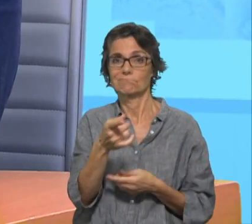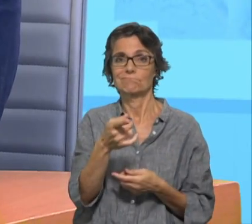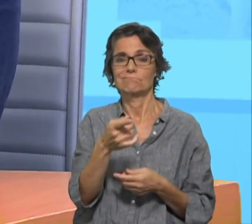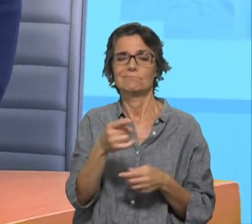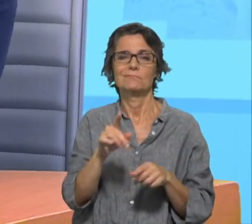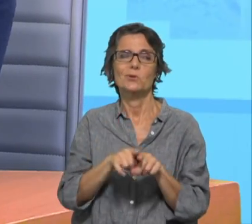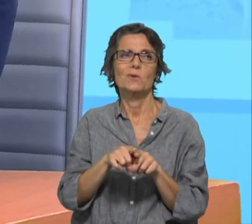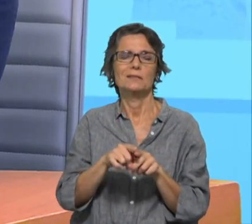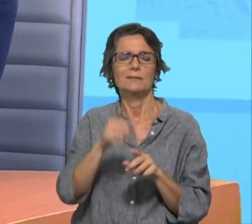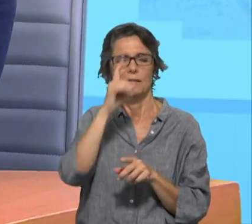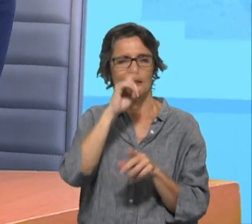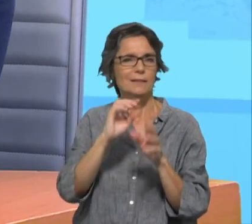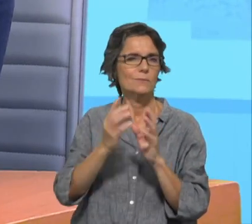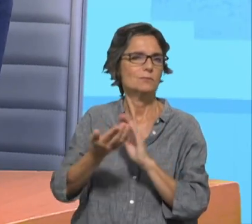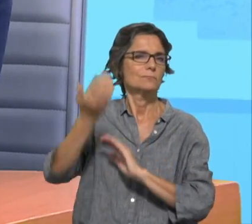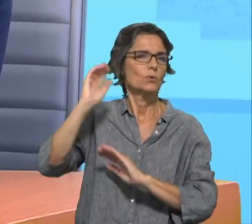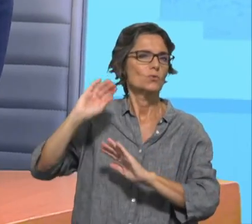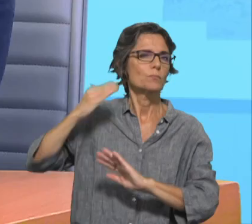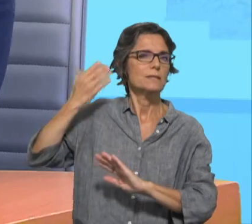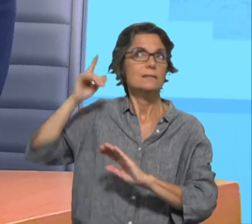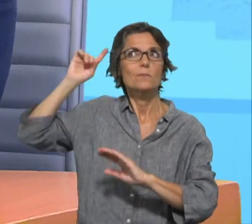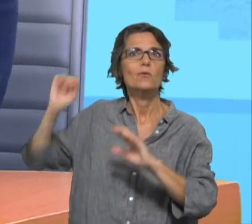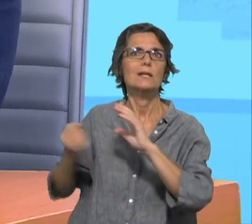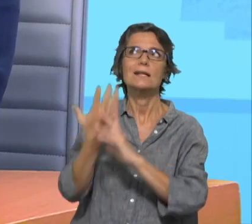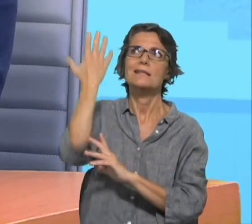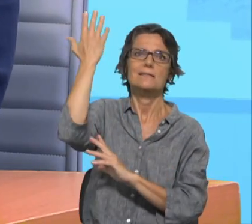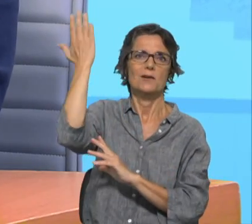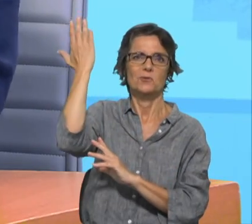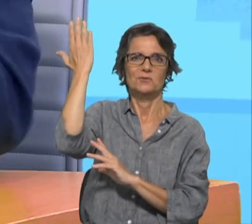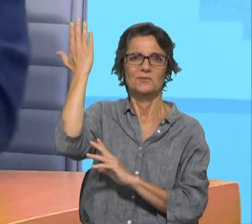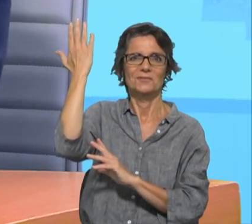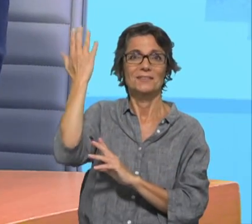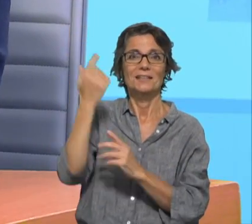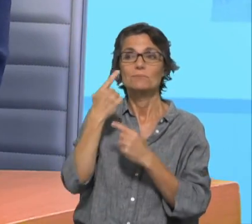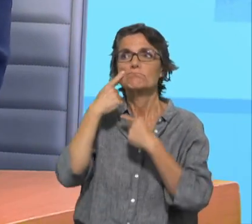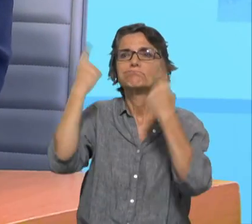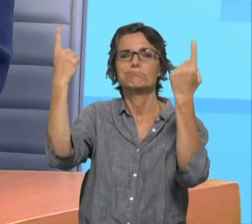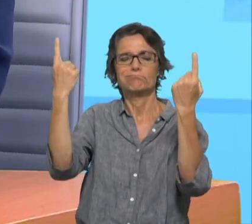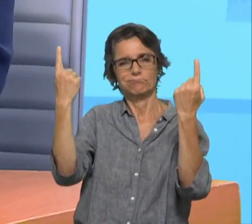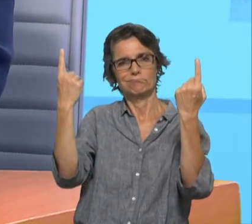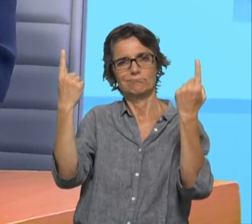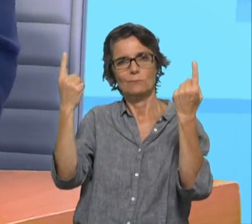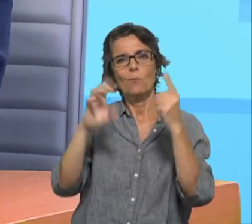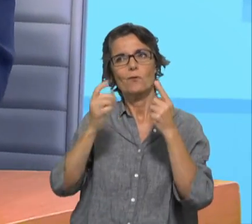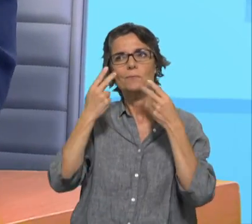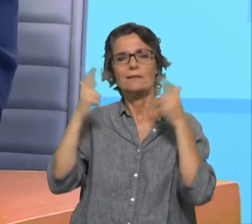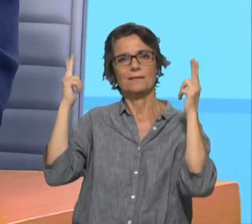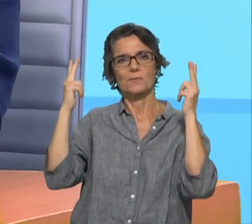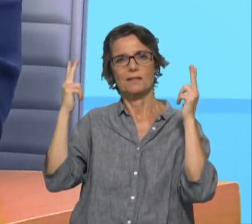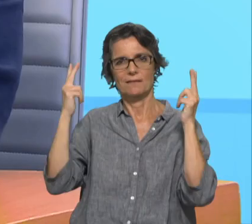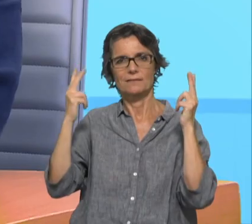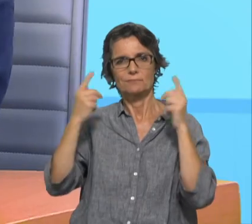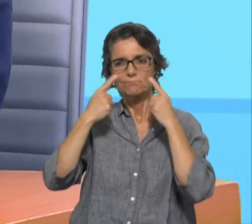início da criação, não é? Há aqui uma nova criação. Não é? E há de facto um novo êxodo, porque é uma liberdade, não é? É uma passagem